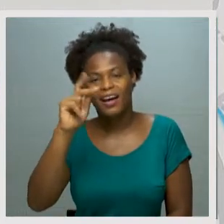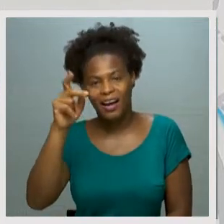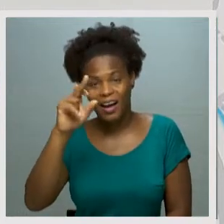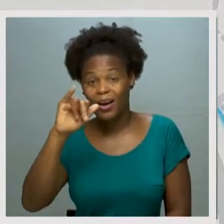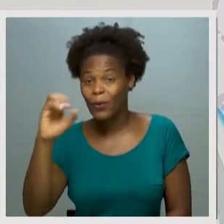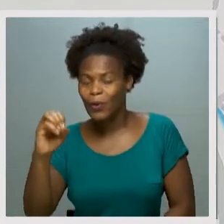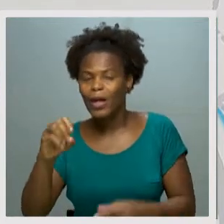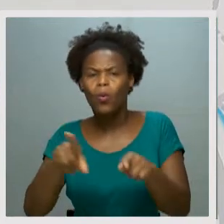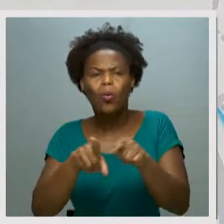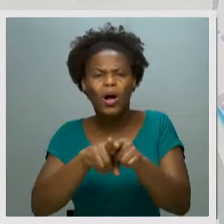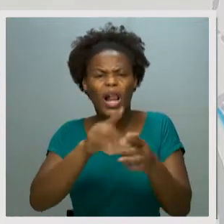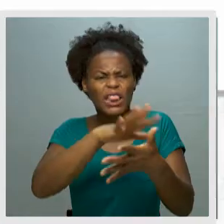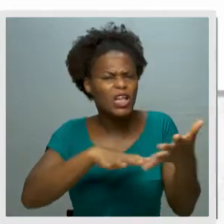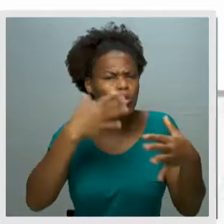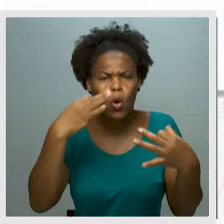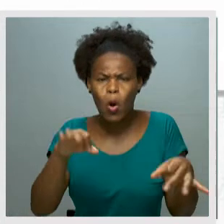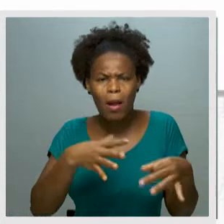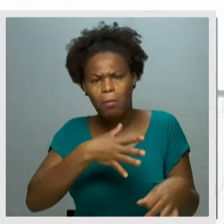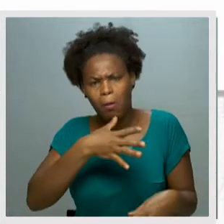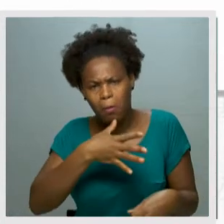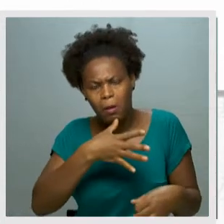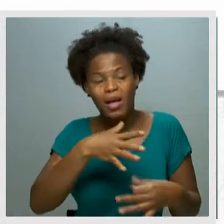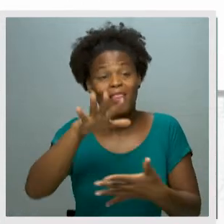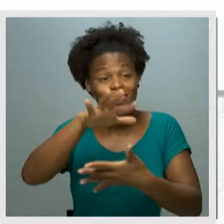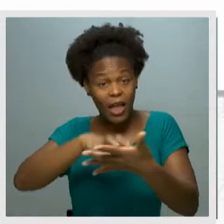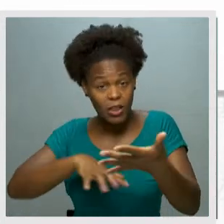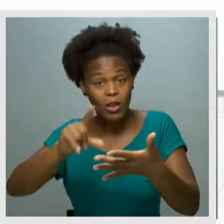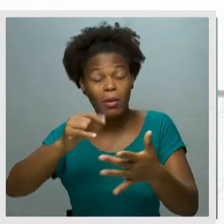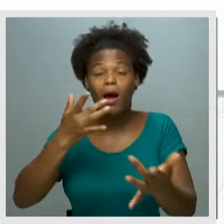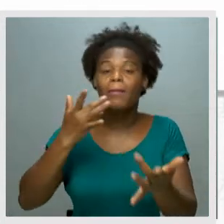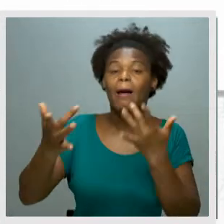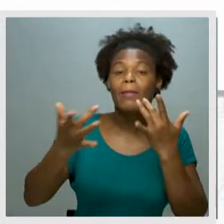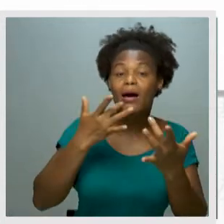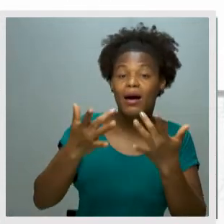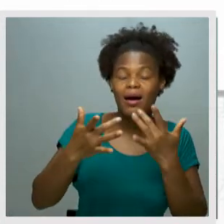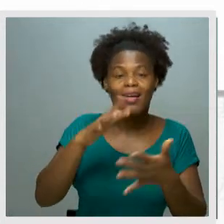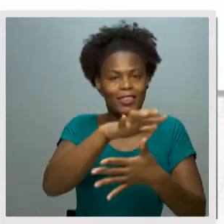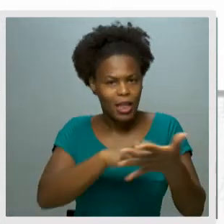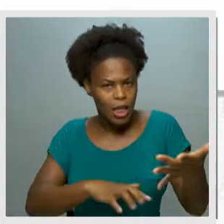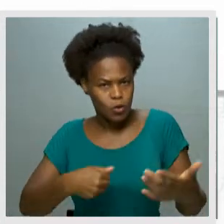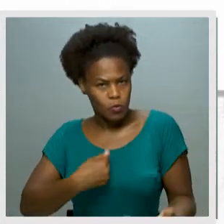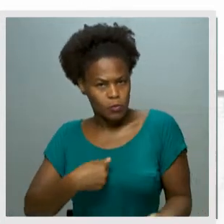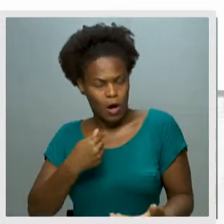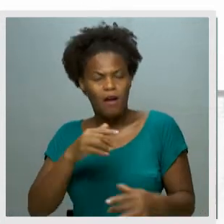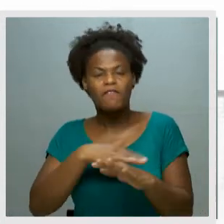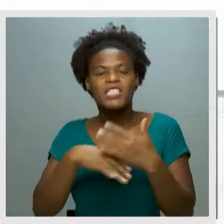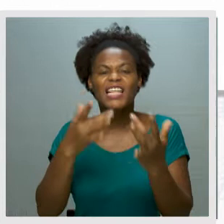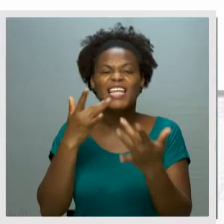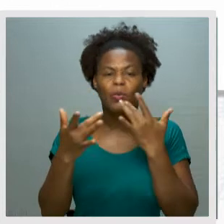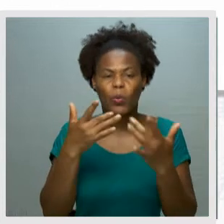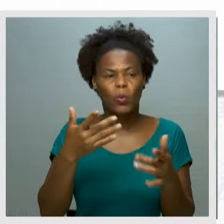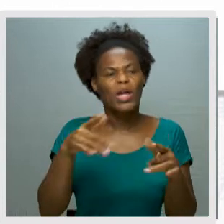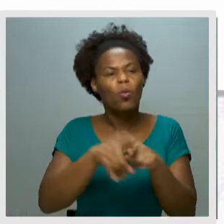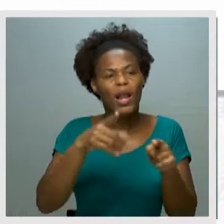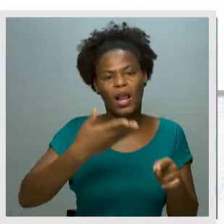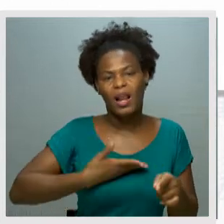textos narrativos, textos dramáticos, que são textos próprios para encenações,